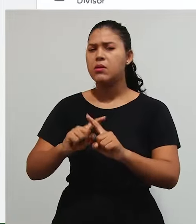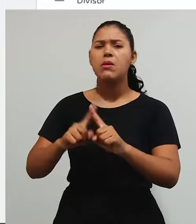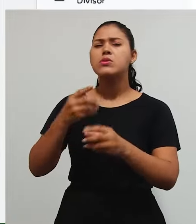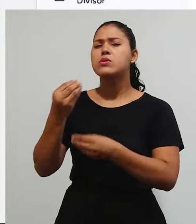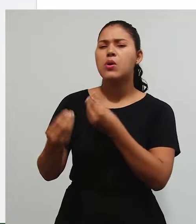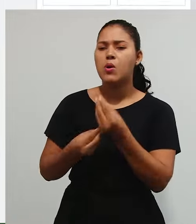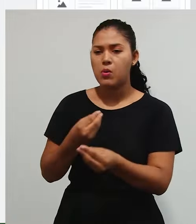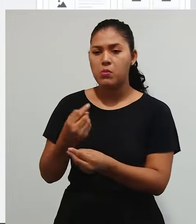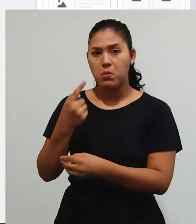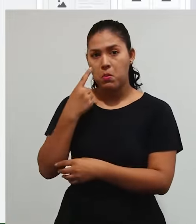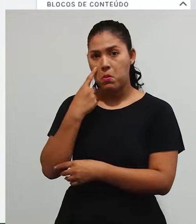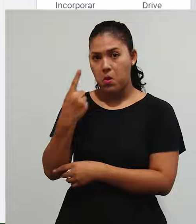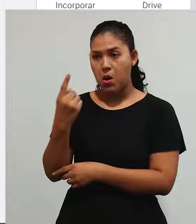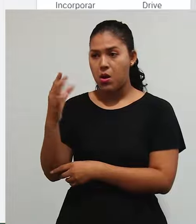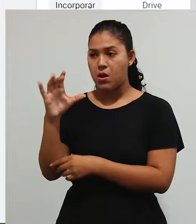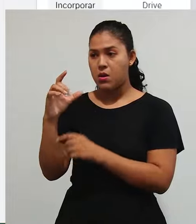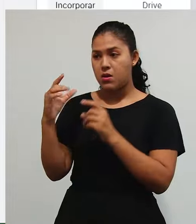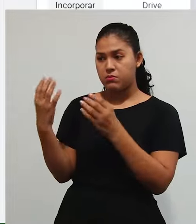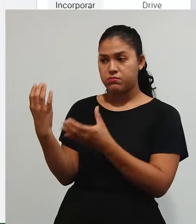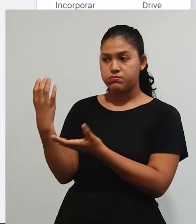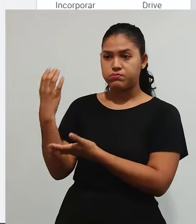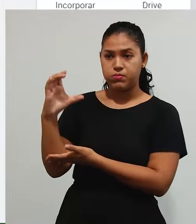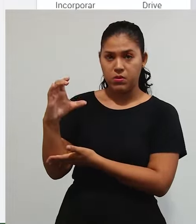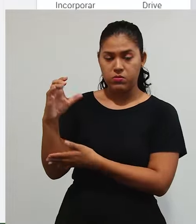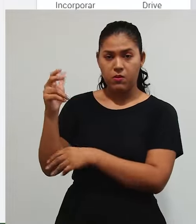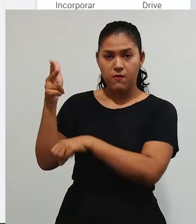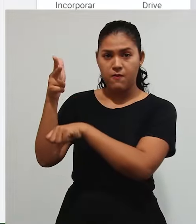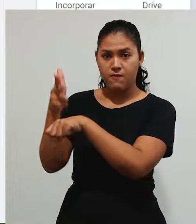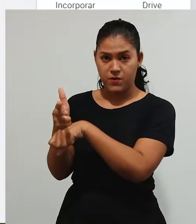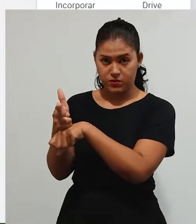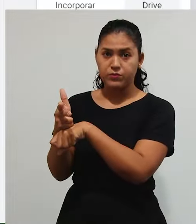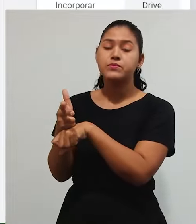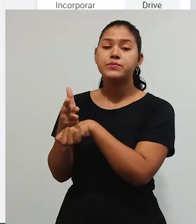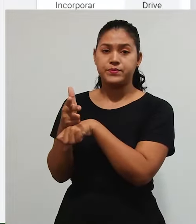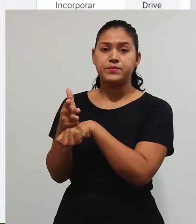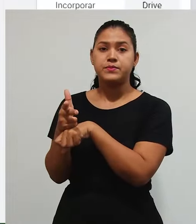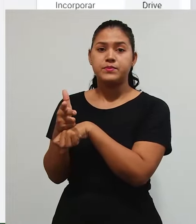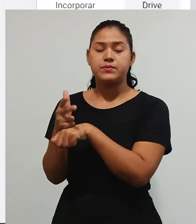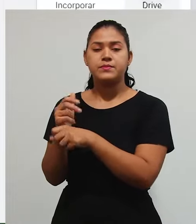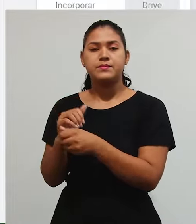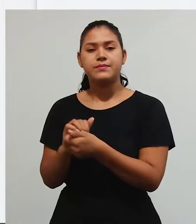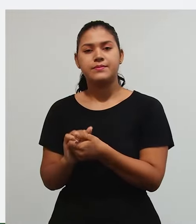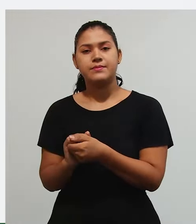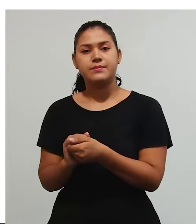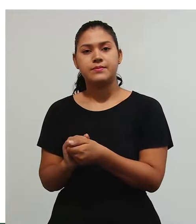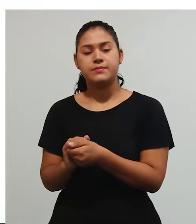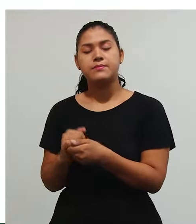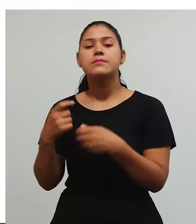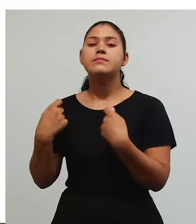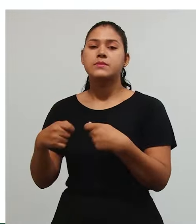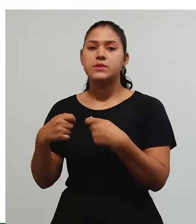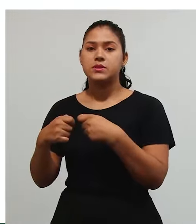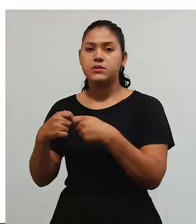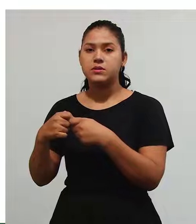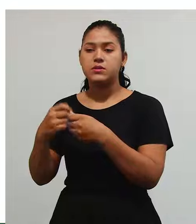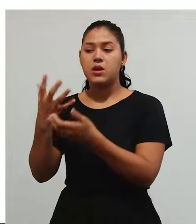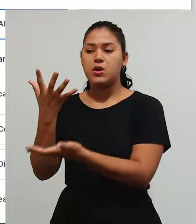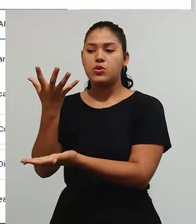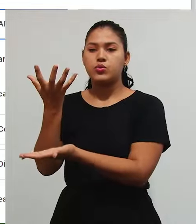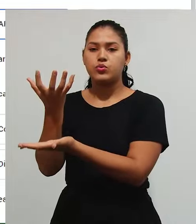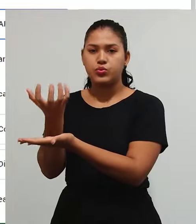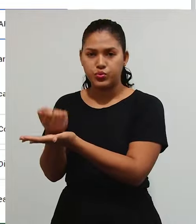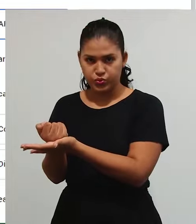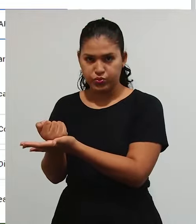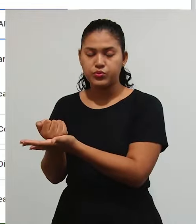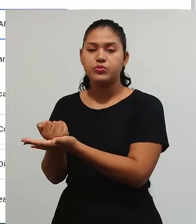inserir o vídeo aqui, tá? De preferência, você vai ter que carregar ele aqui pro Drive. Então, você vai ter